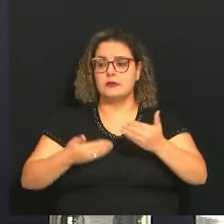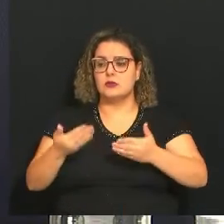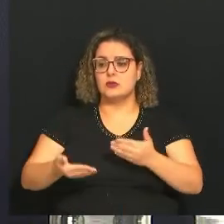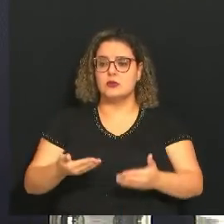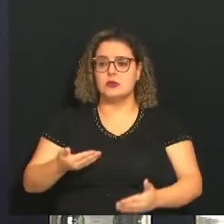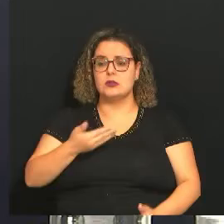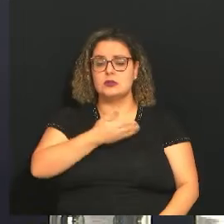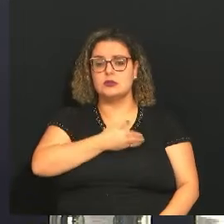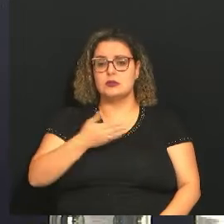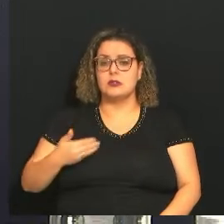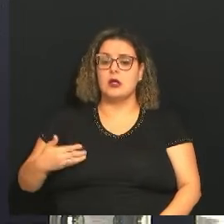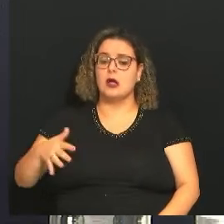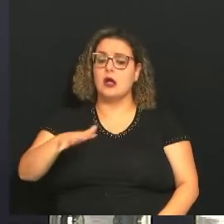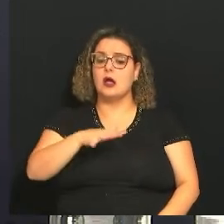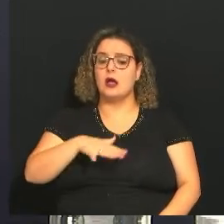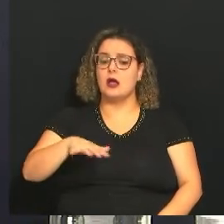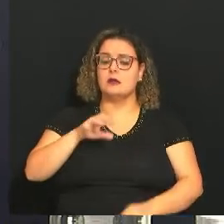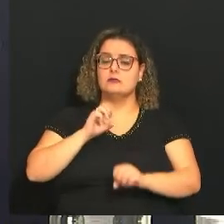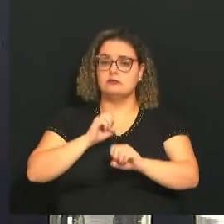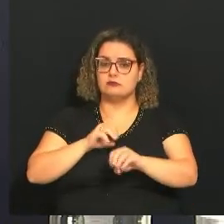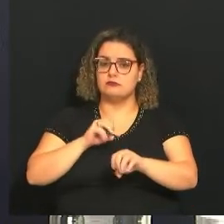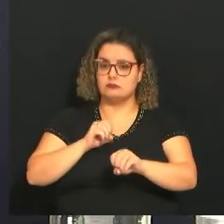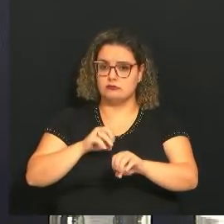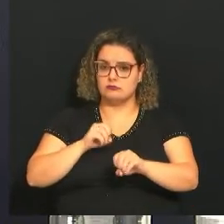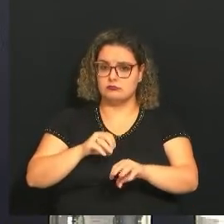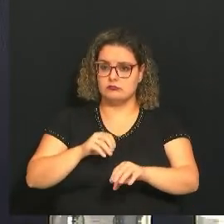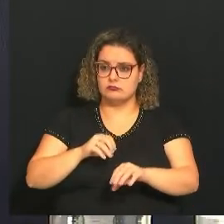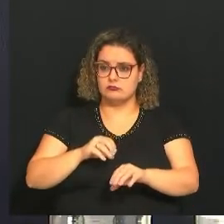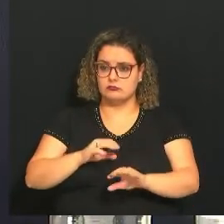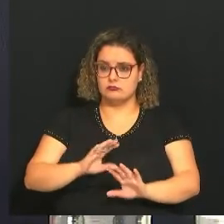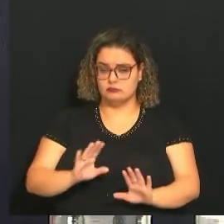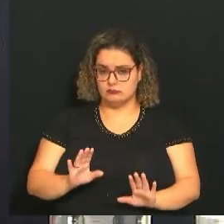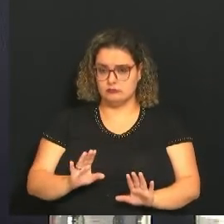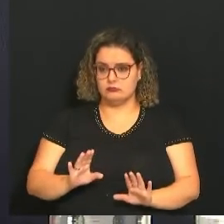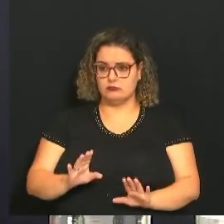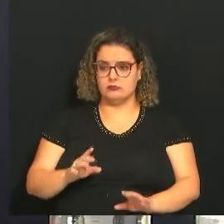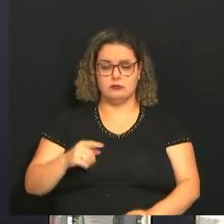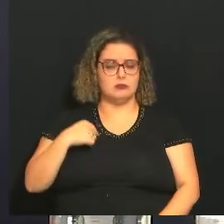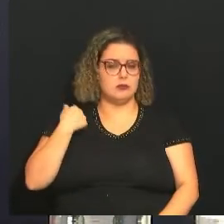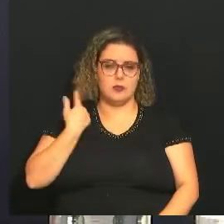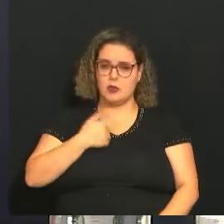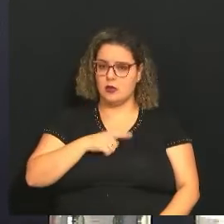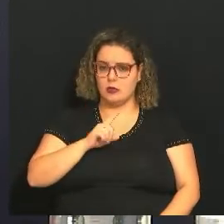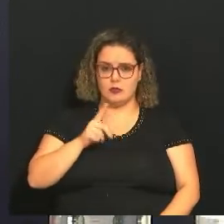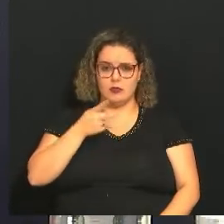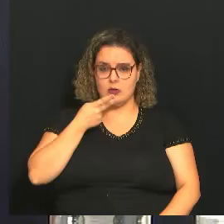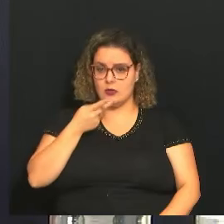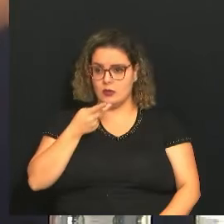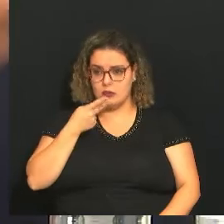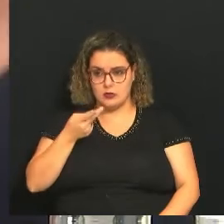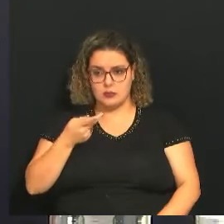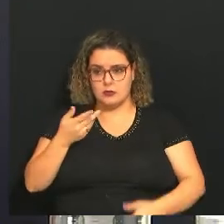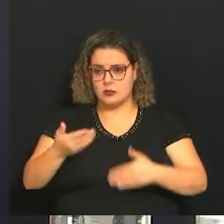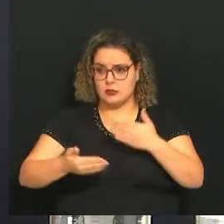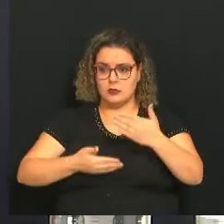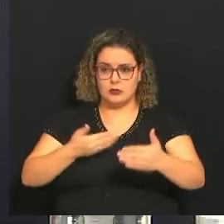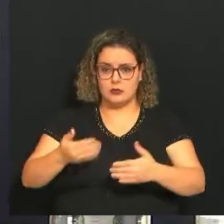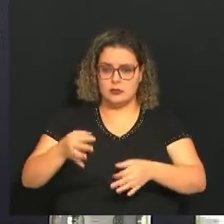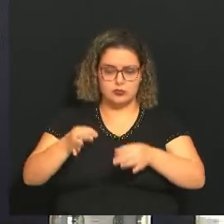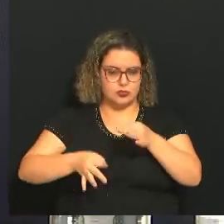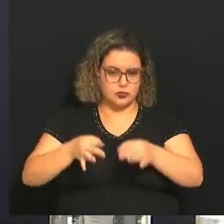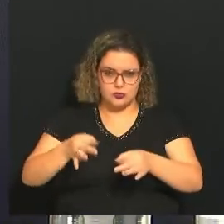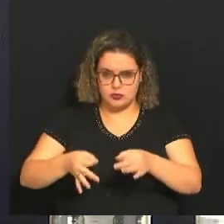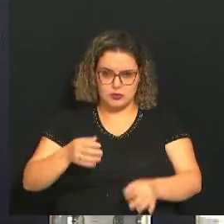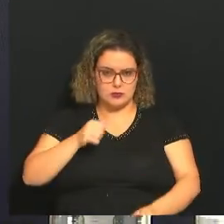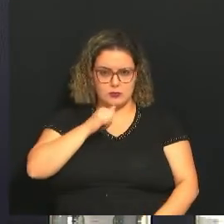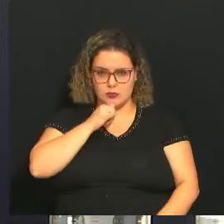área da educação. Ninguém está falando de servidor público que tem alto salário aqui. Não estamos falando de servidores públicos do judiciário, por exemplo,